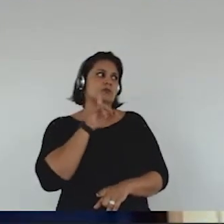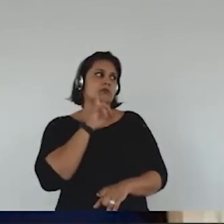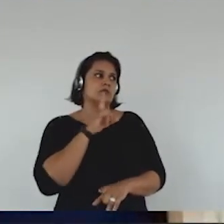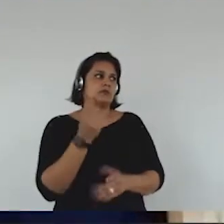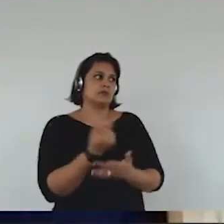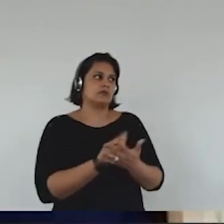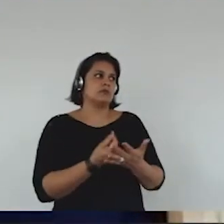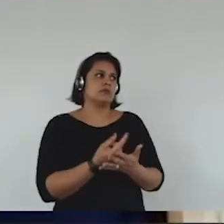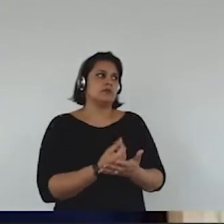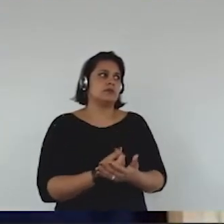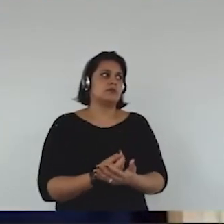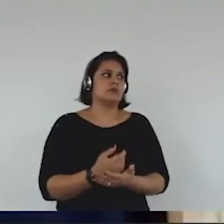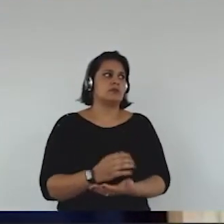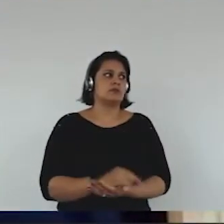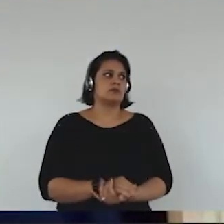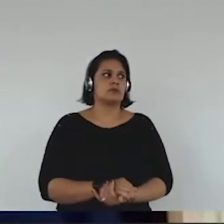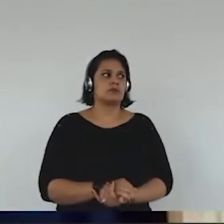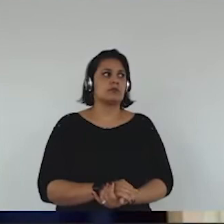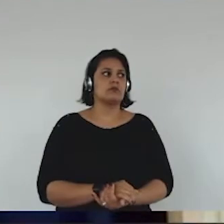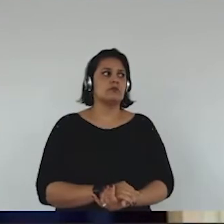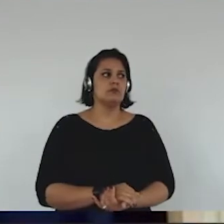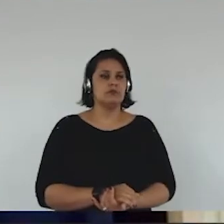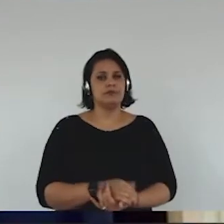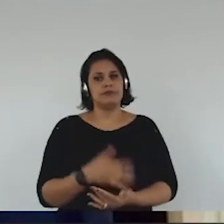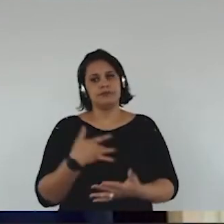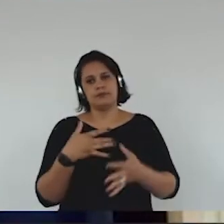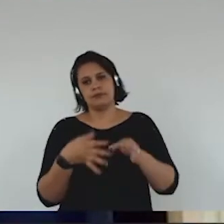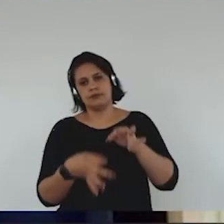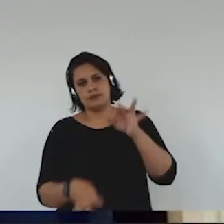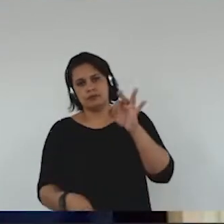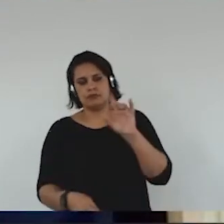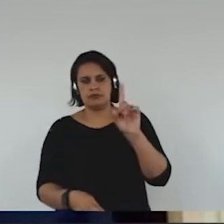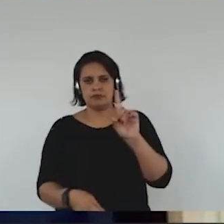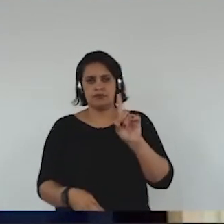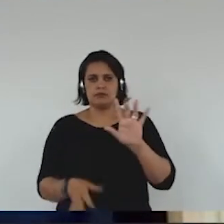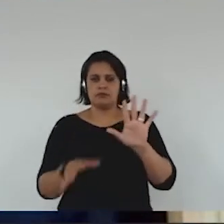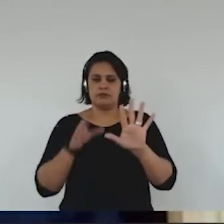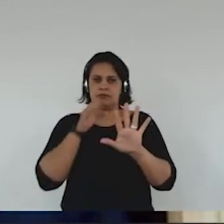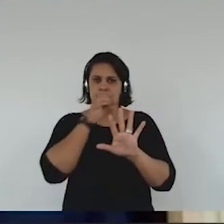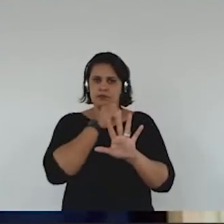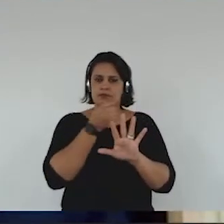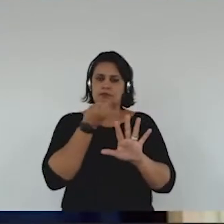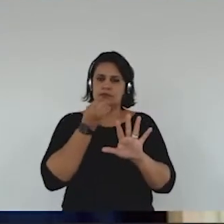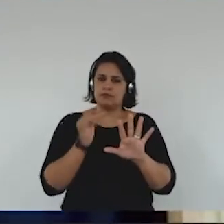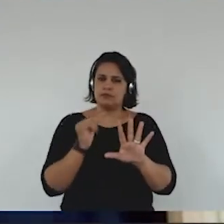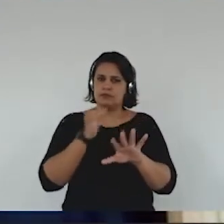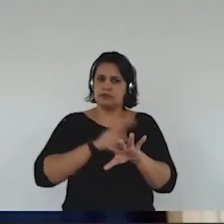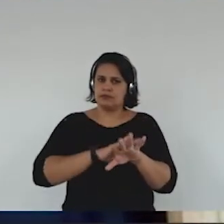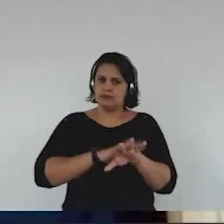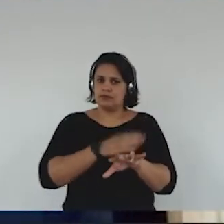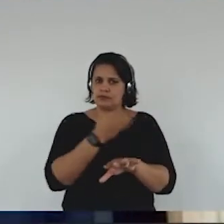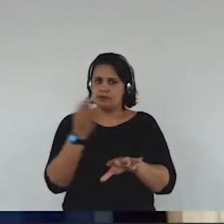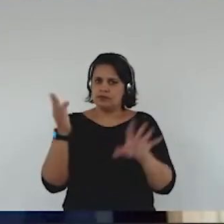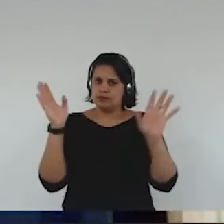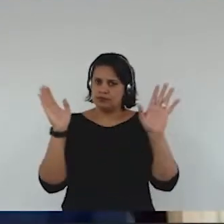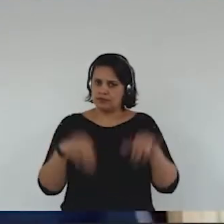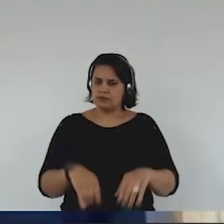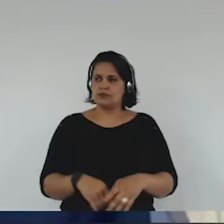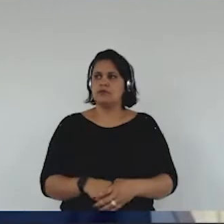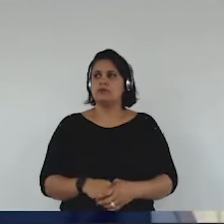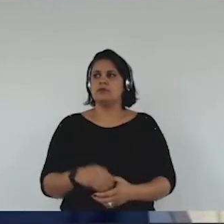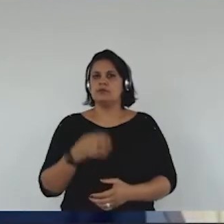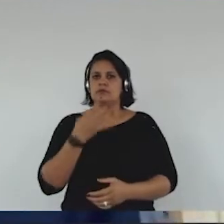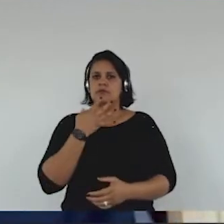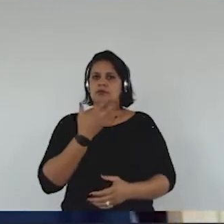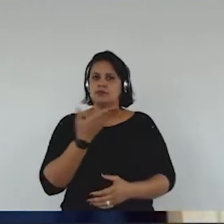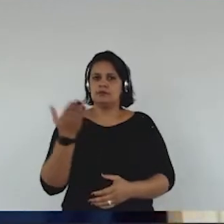Finanças pelo IBMEC. Sem maiores delongas, a fim de aproveitarmos ao máximo o conhecimento dos